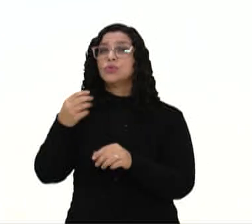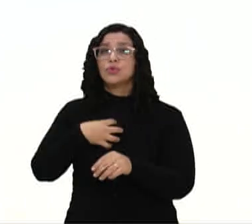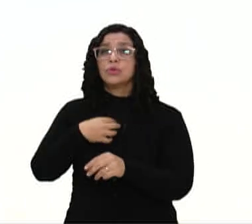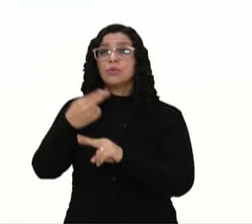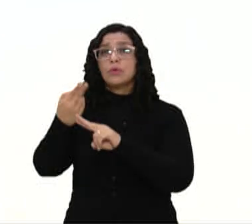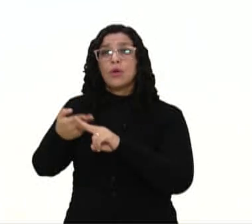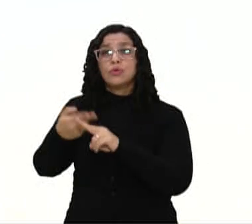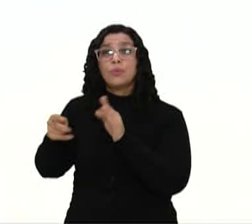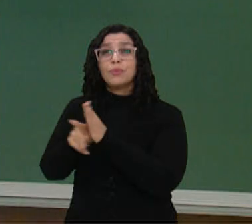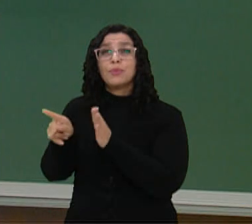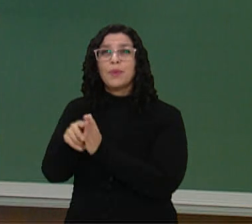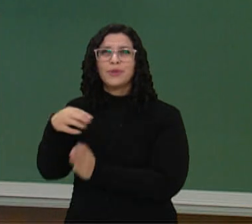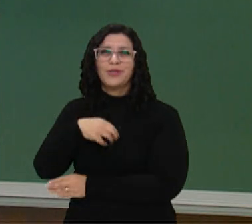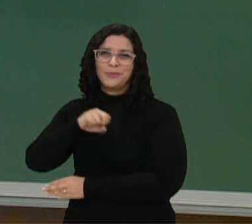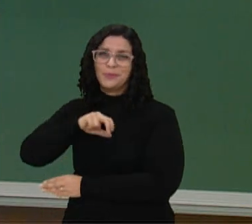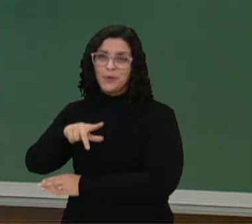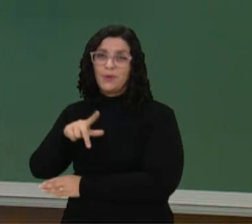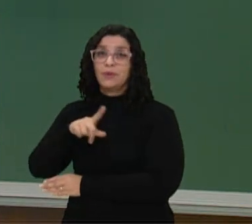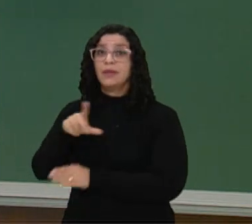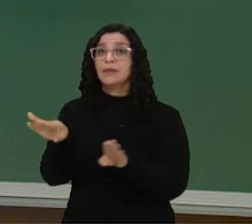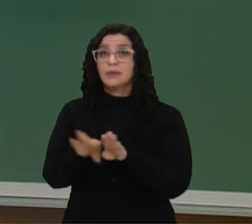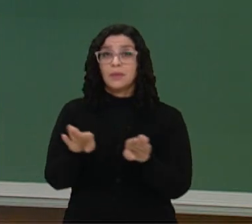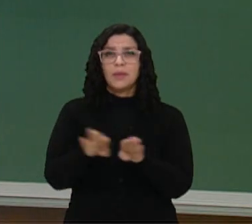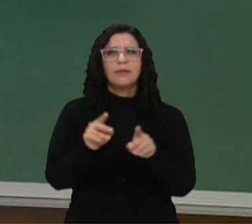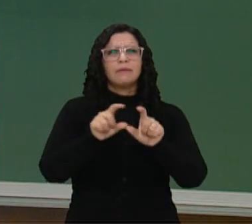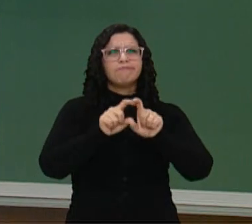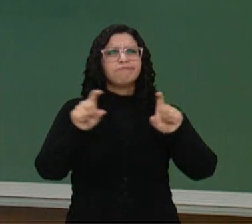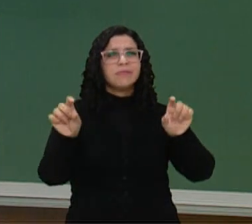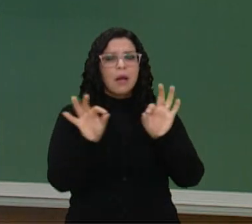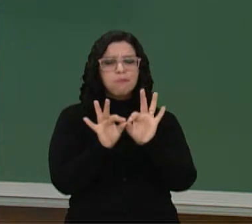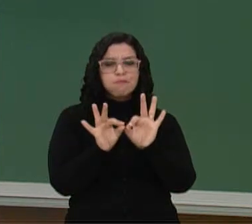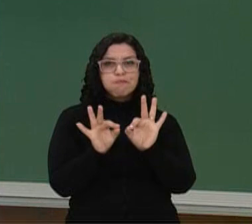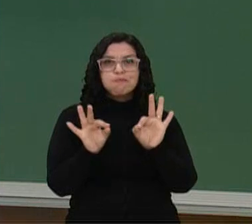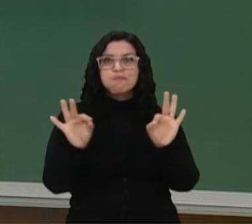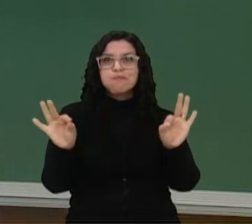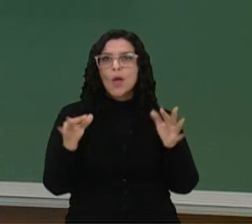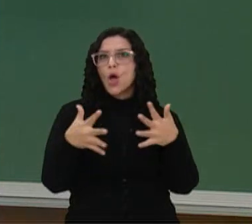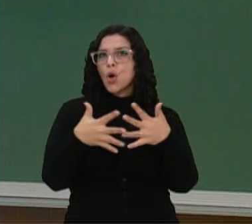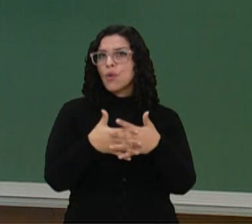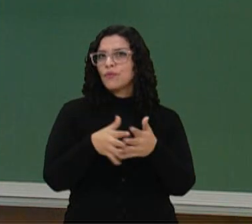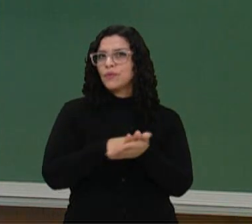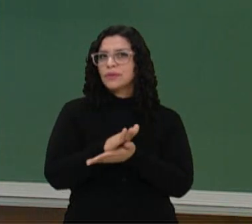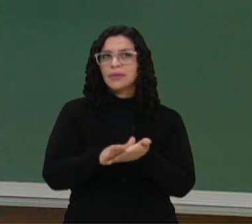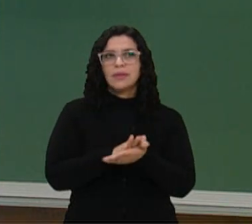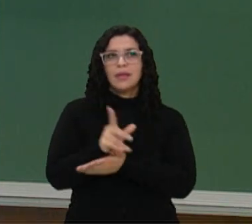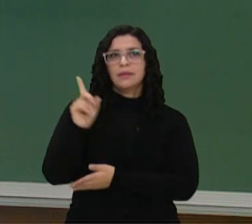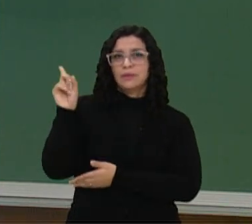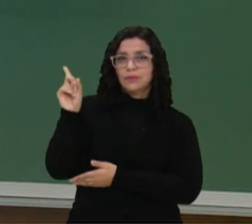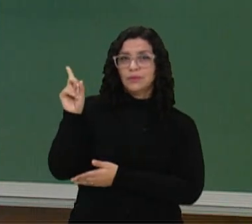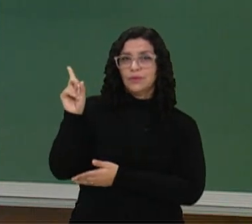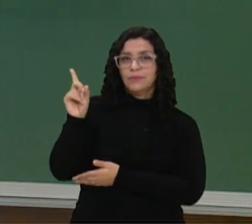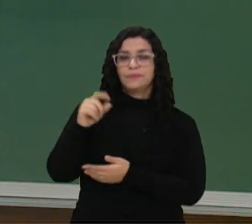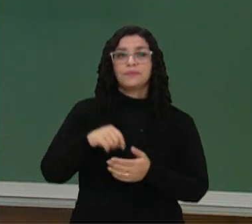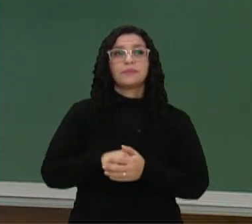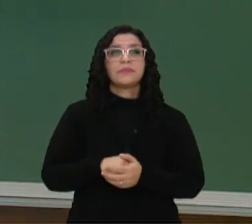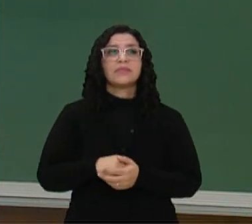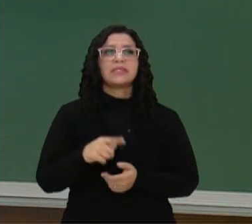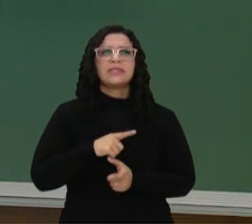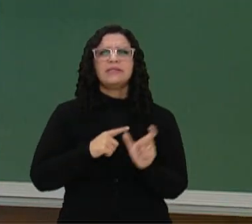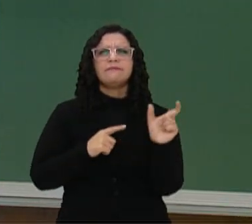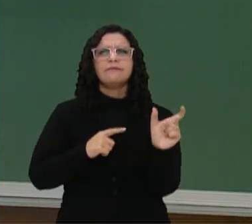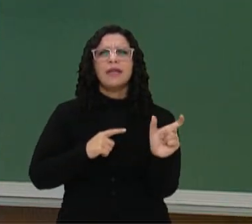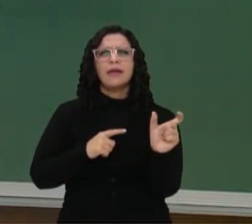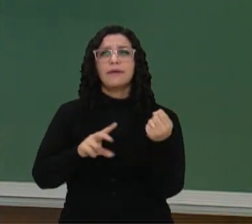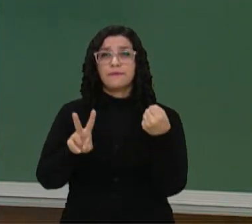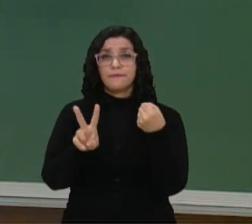só sobre essa questão. Nós temos aqui até um destaque em sublinhado, para não confundir com o destaque da própria autora. Nós